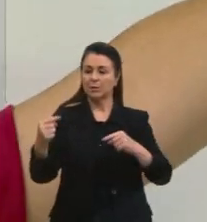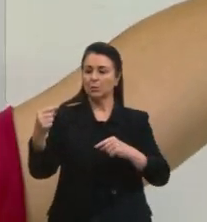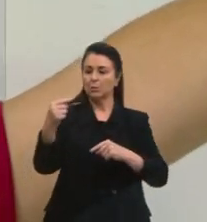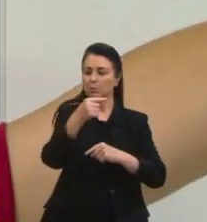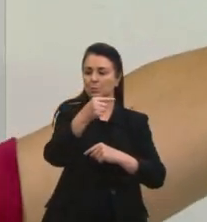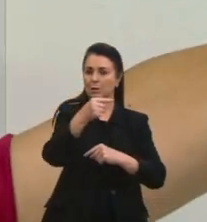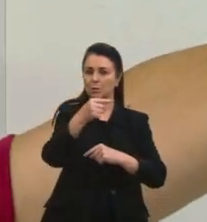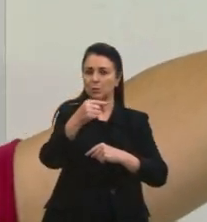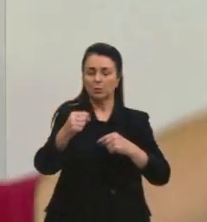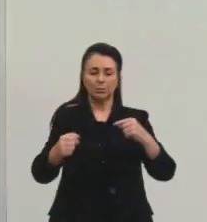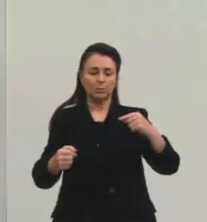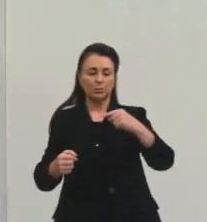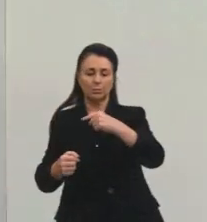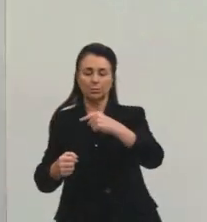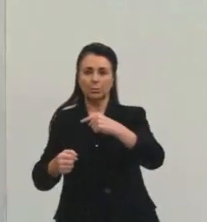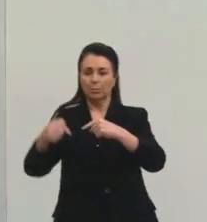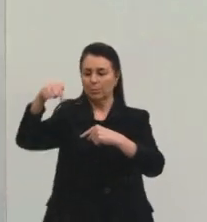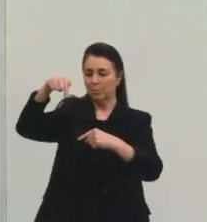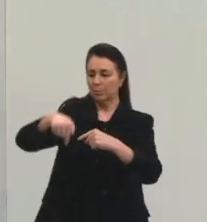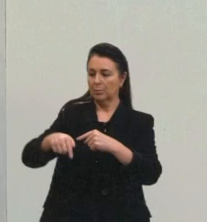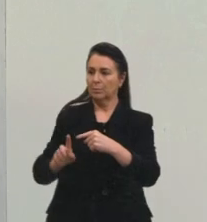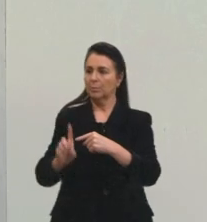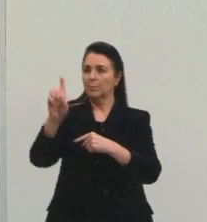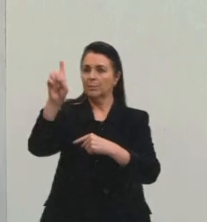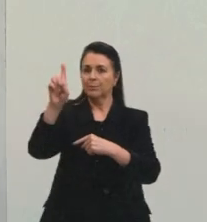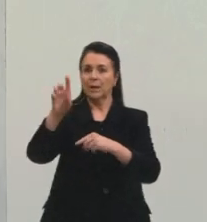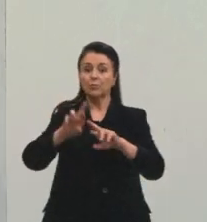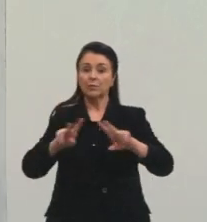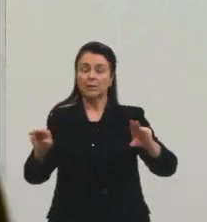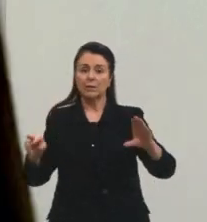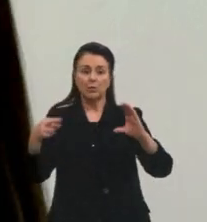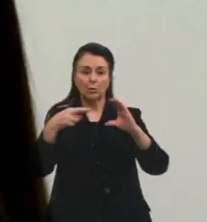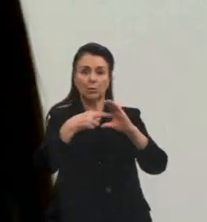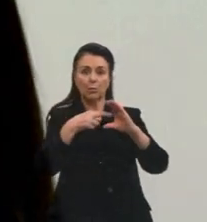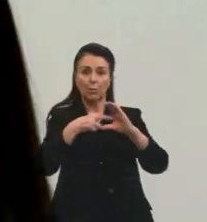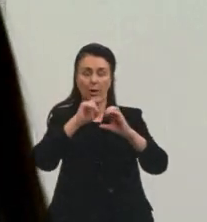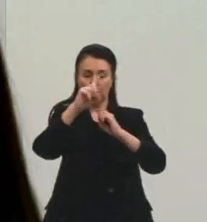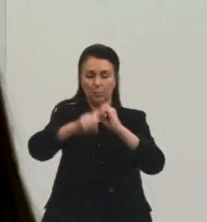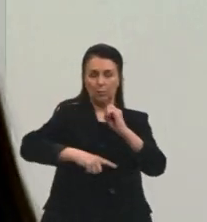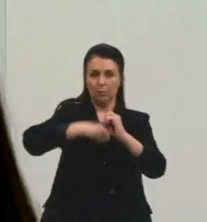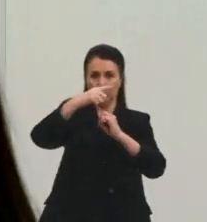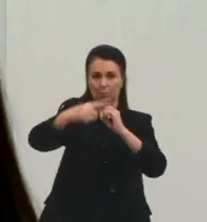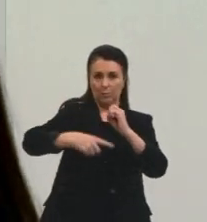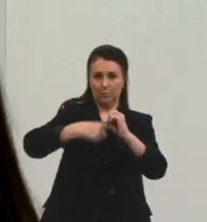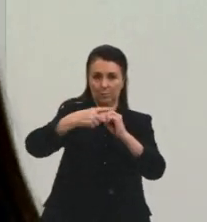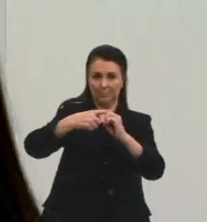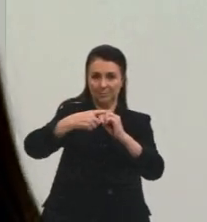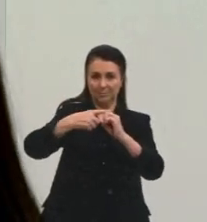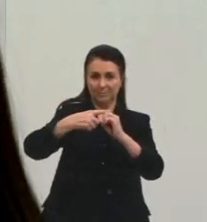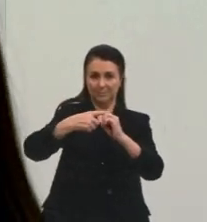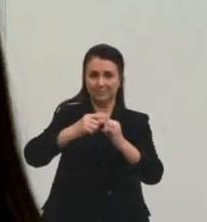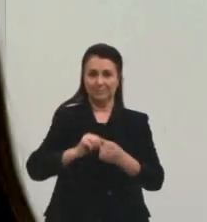flecha a gente vai colocando o que de diferente do raio atômico tá na hora de fazer os postite para lembrar Oi